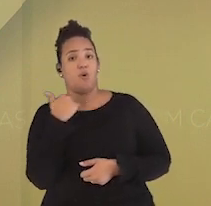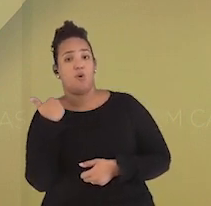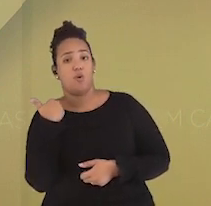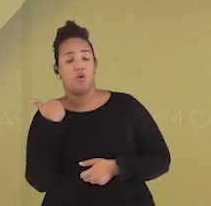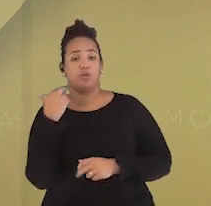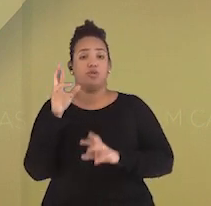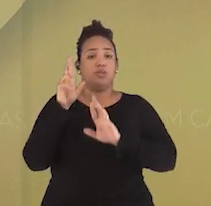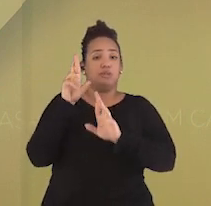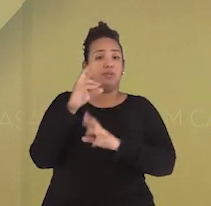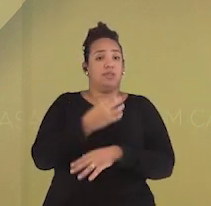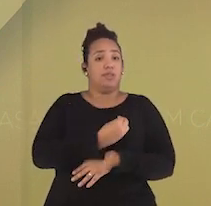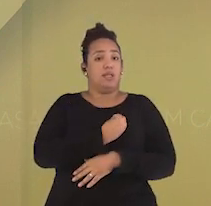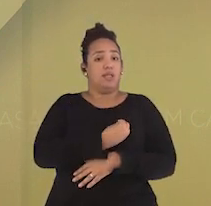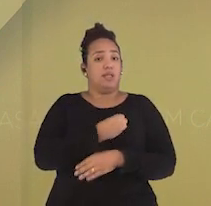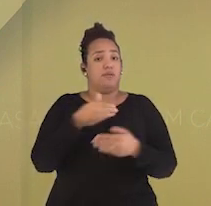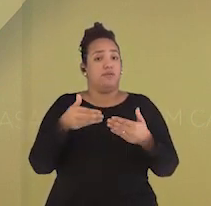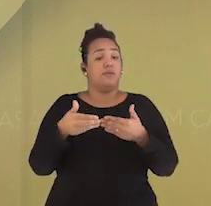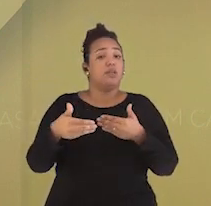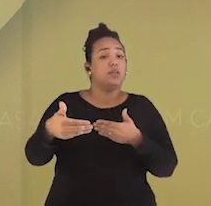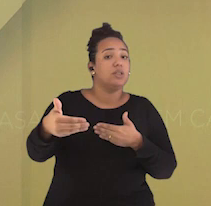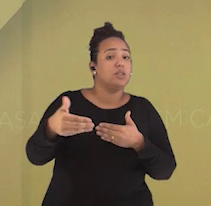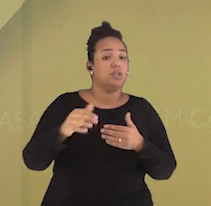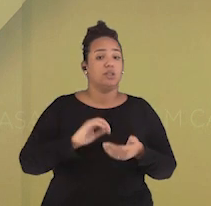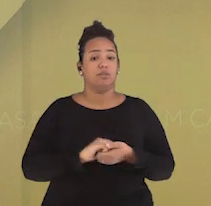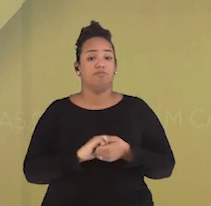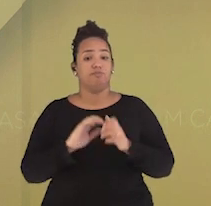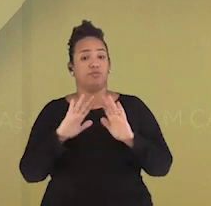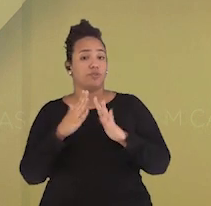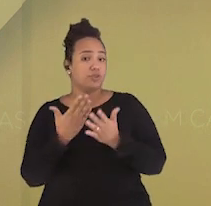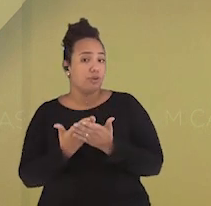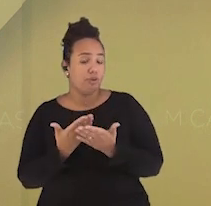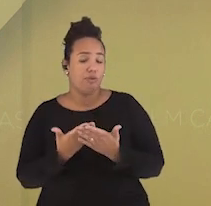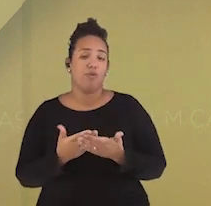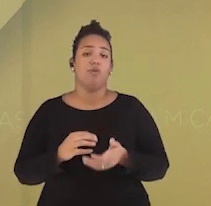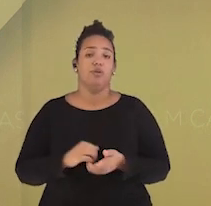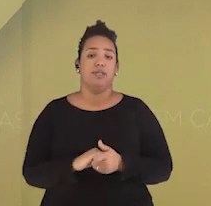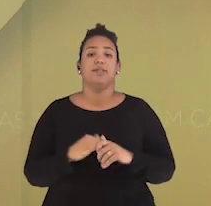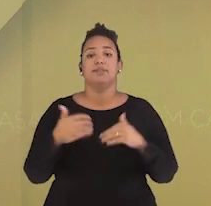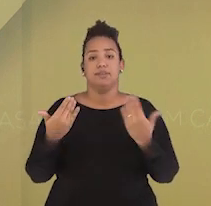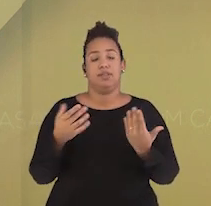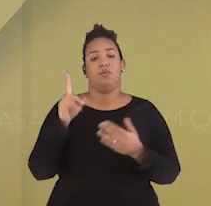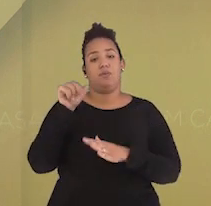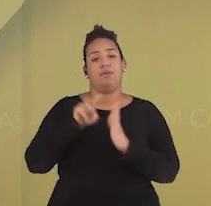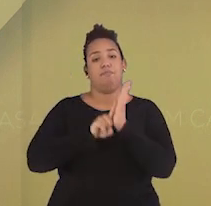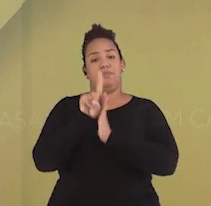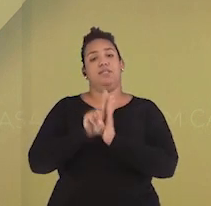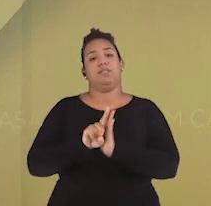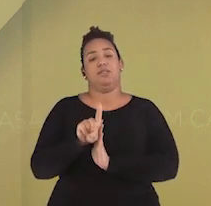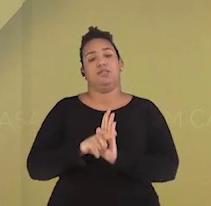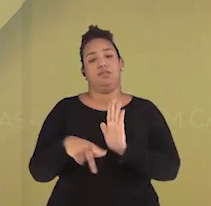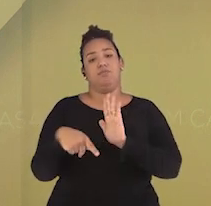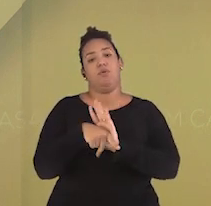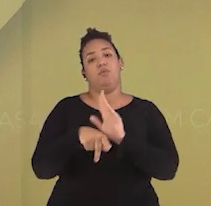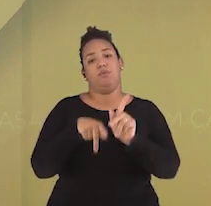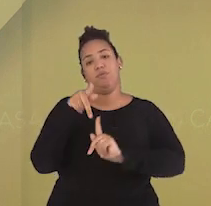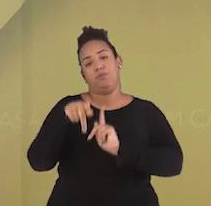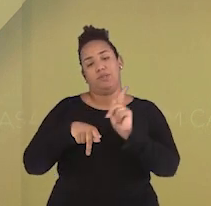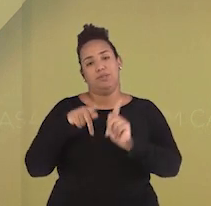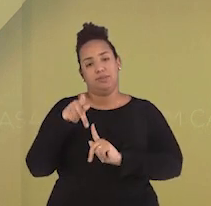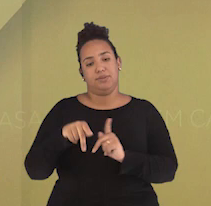de vida e escolaridade são alguns dos pontos a se considerar no estudo de uma